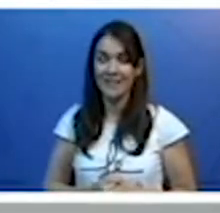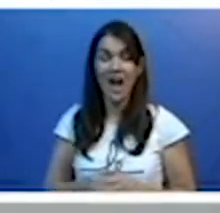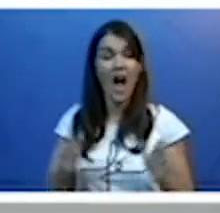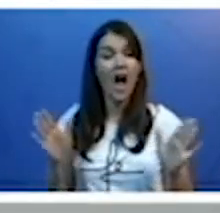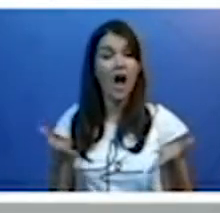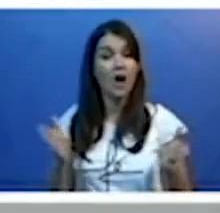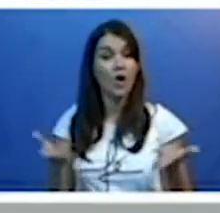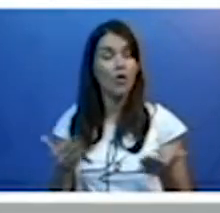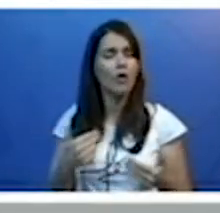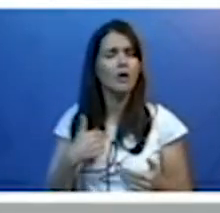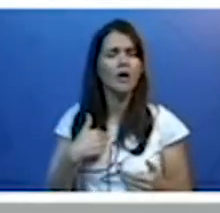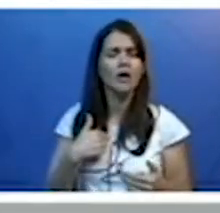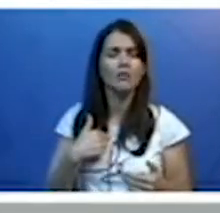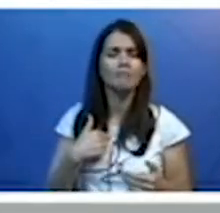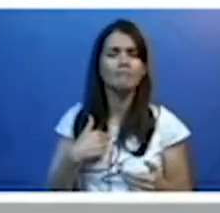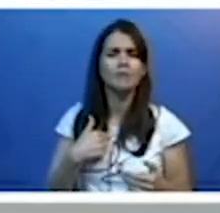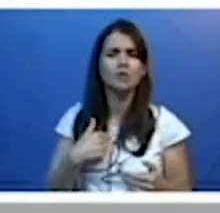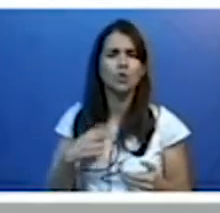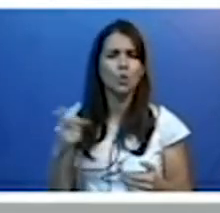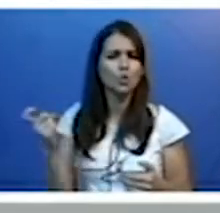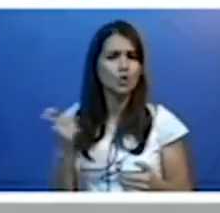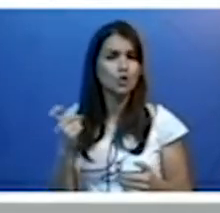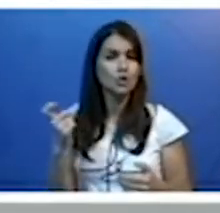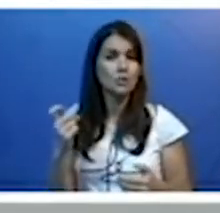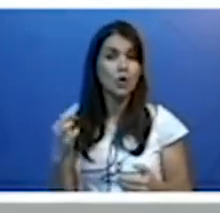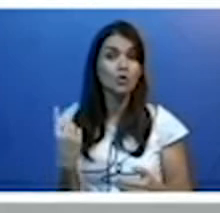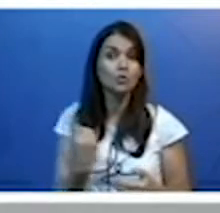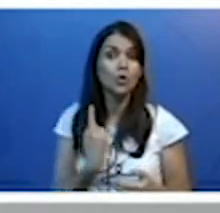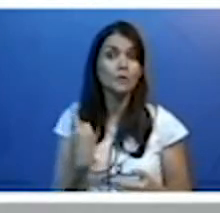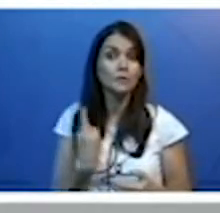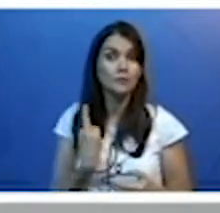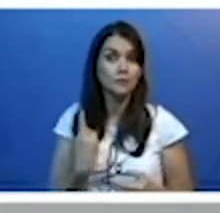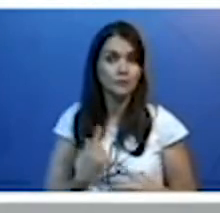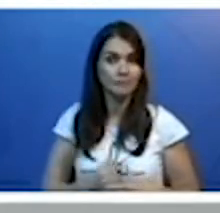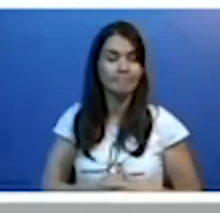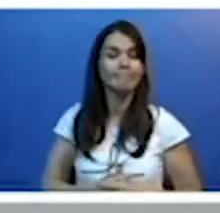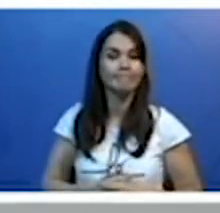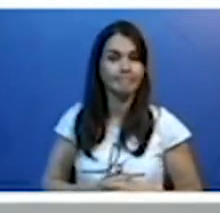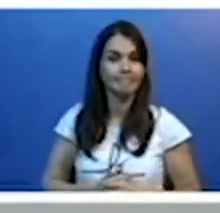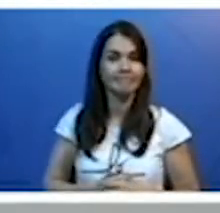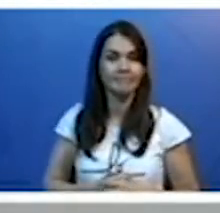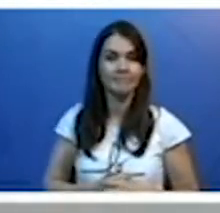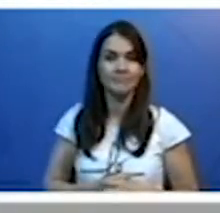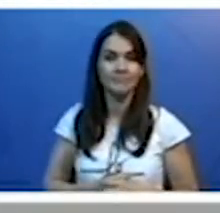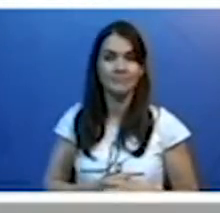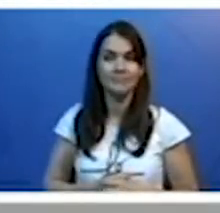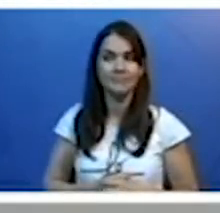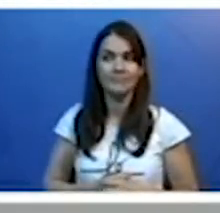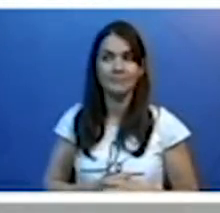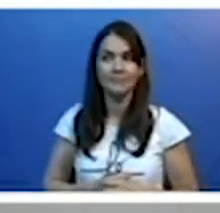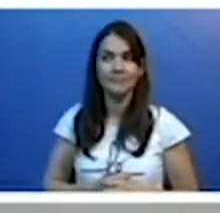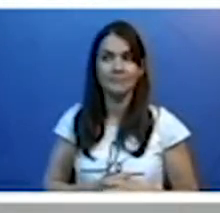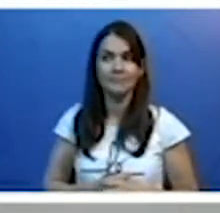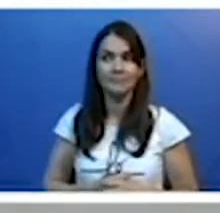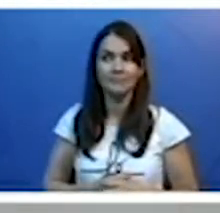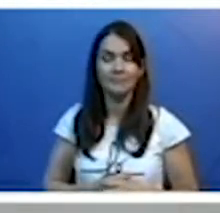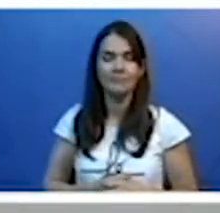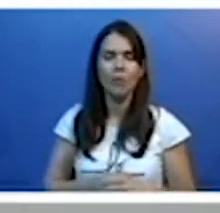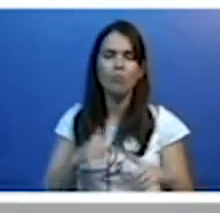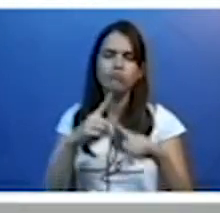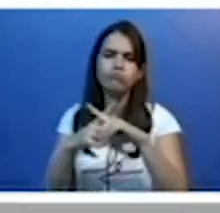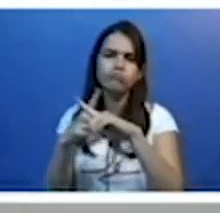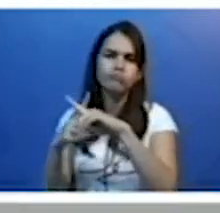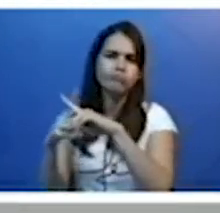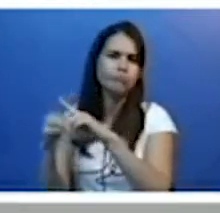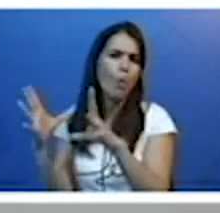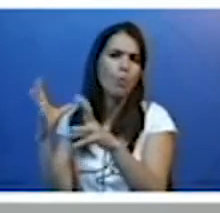Agora eu quero deixar o X sozinho. Aqui, ok? O que, que eu faço? Eu vou multiplicar tudo